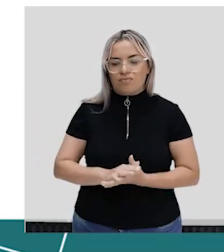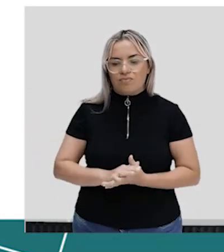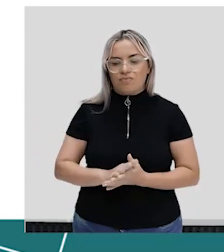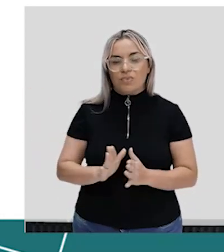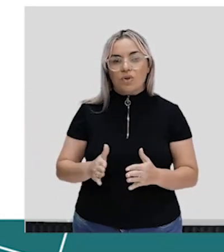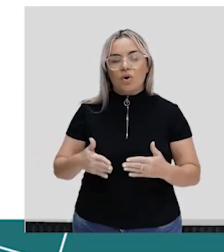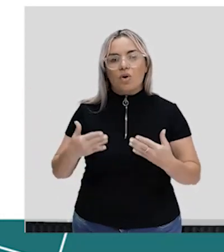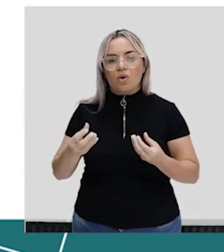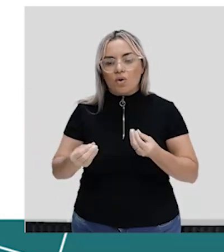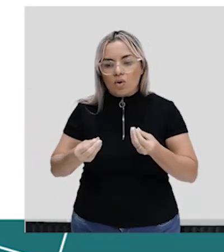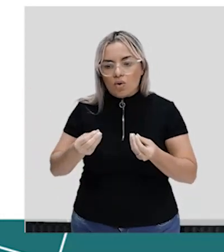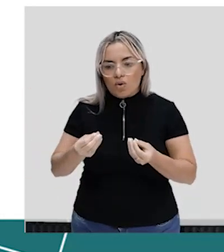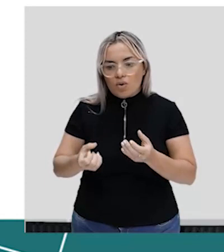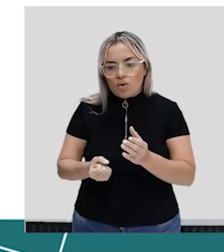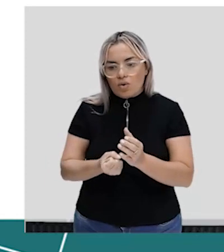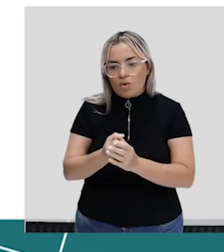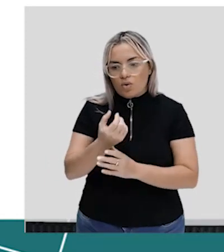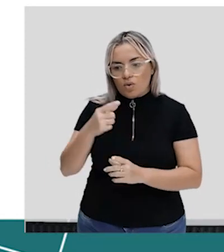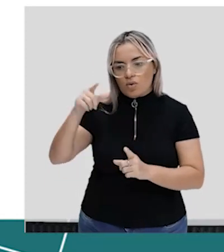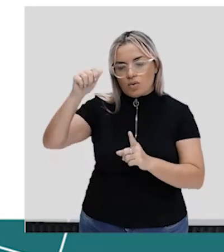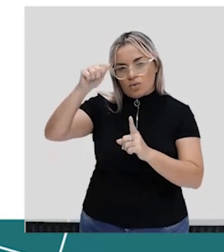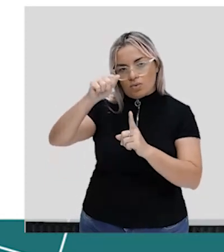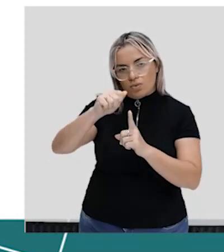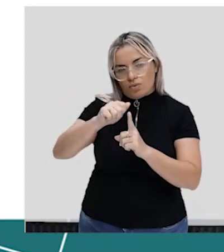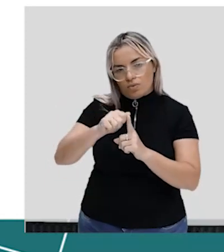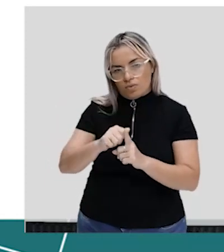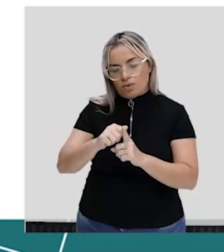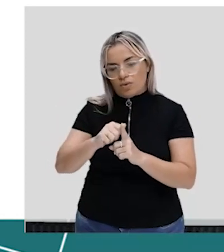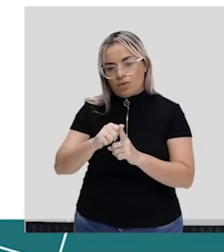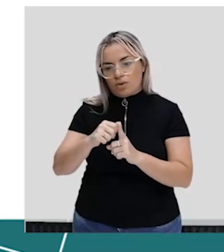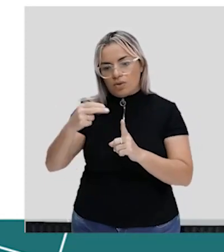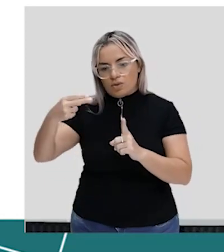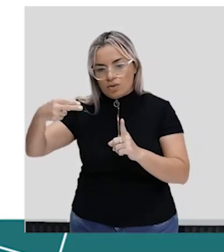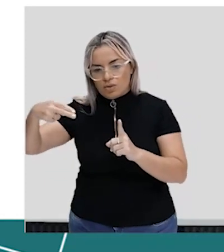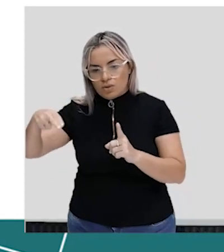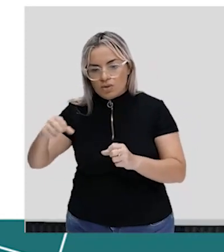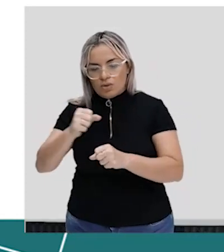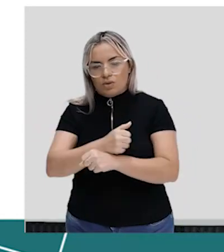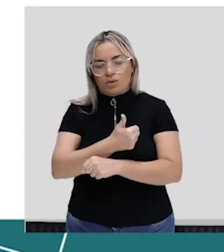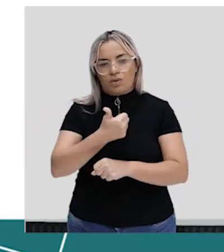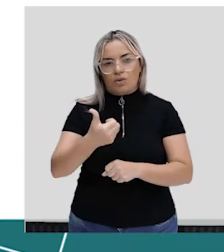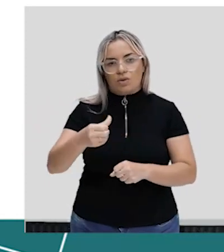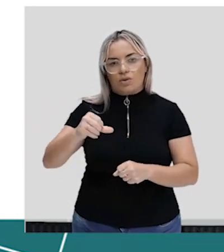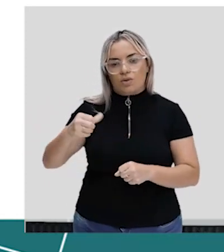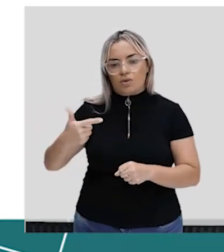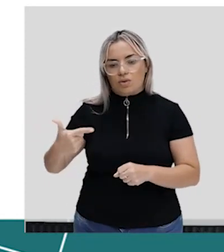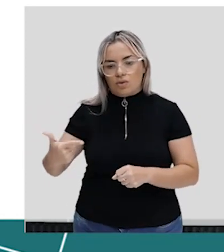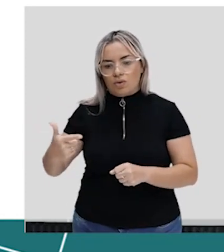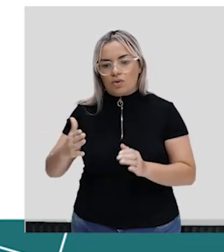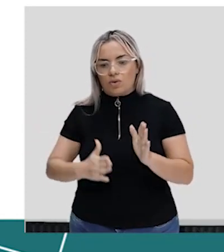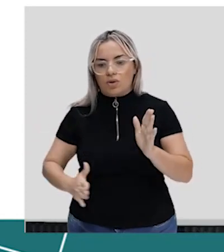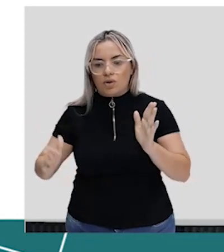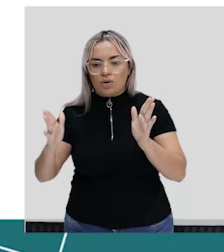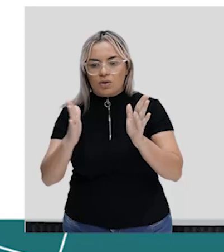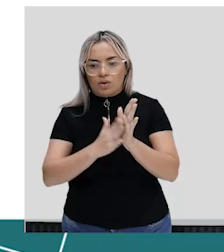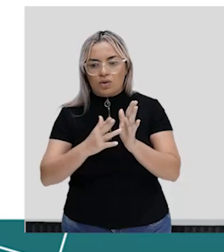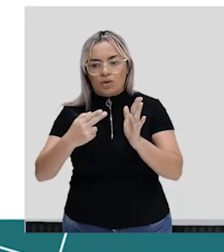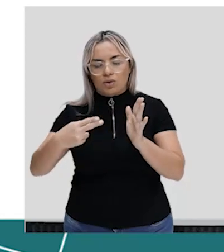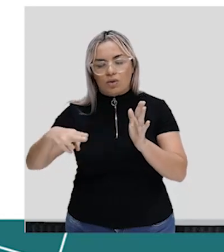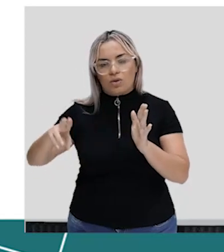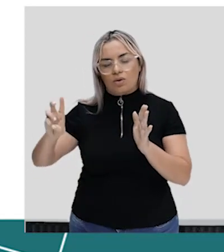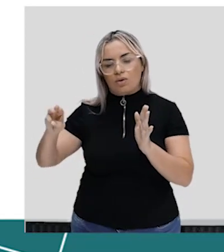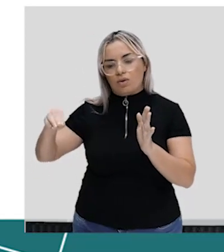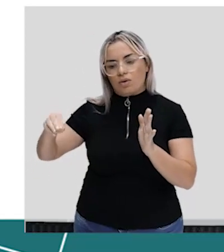em novembro de 1992, de acordo com o chamado Tratado de Maastricht, assinado em dezembro